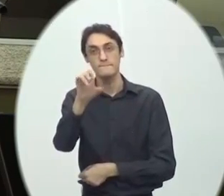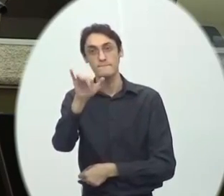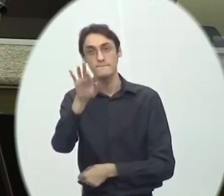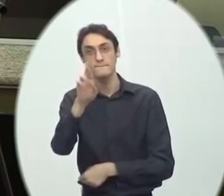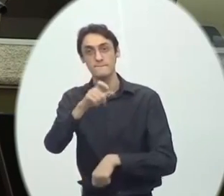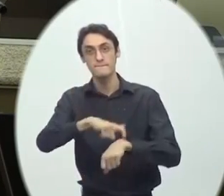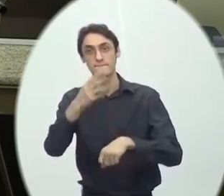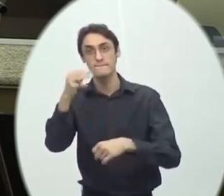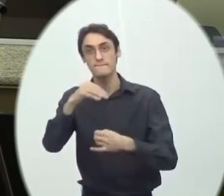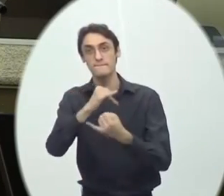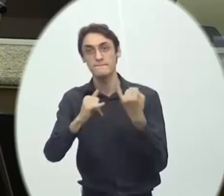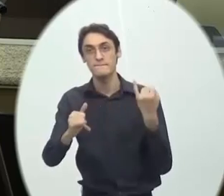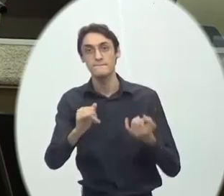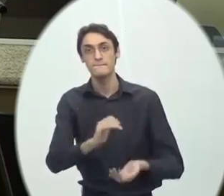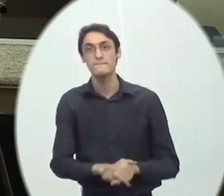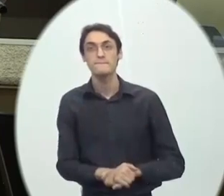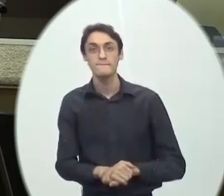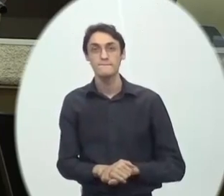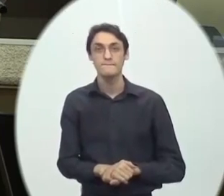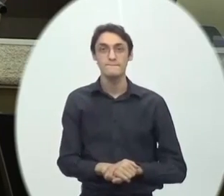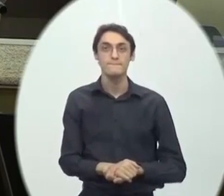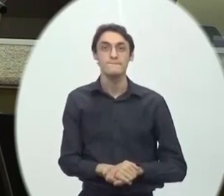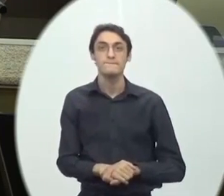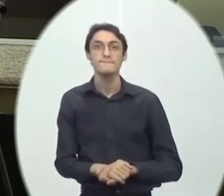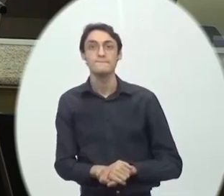Vossa Excelência põe 3 minutos e meio.